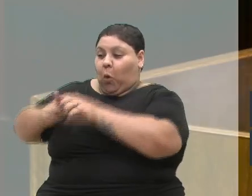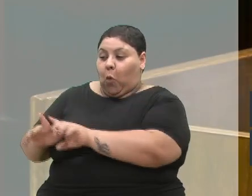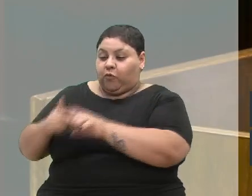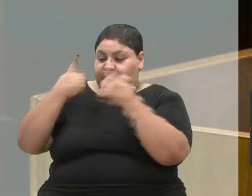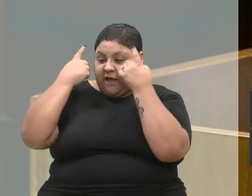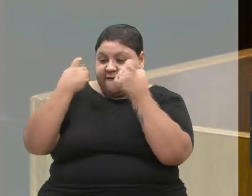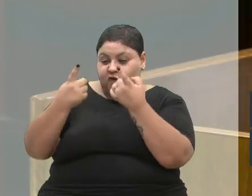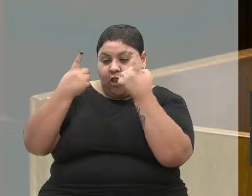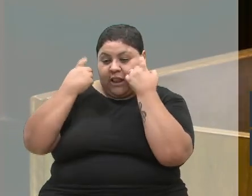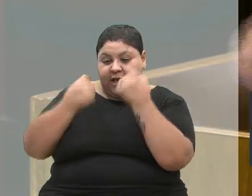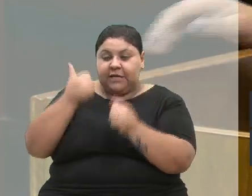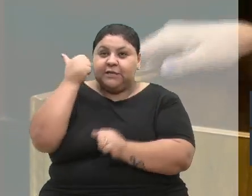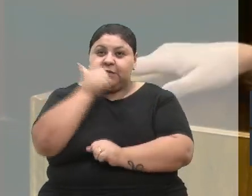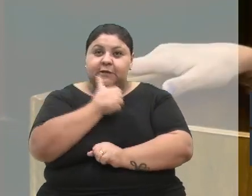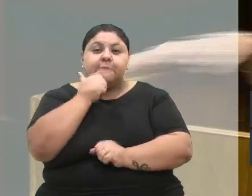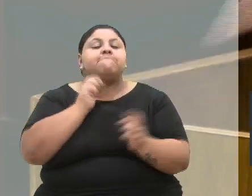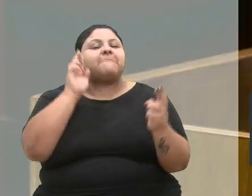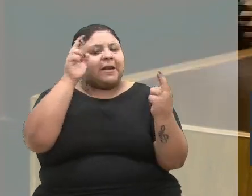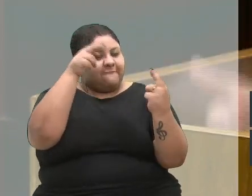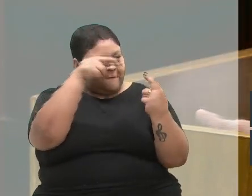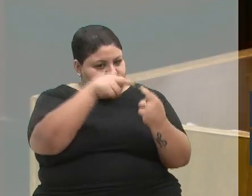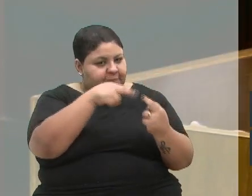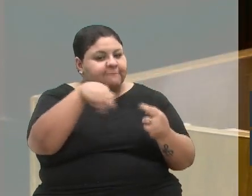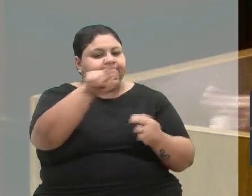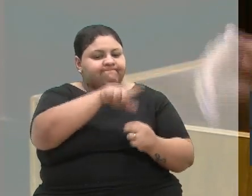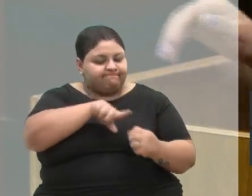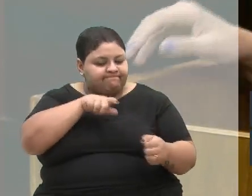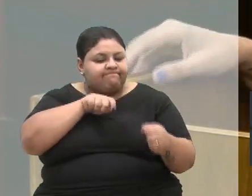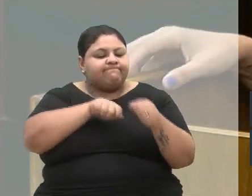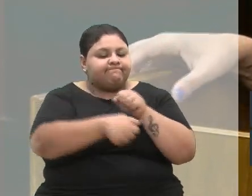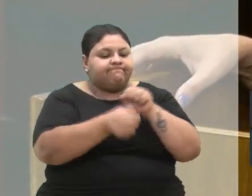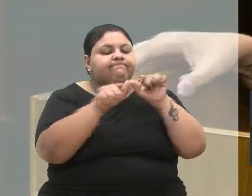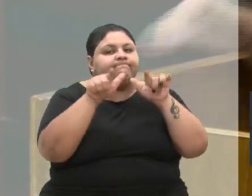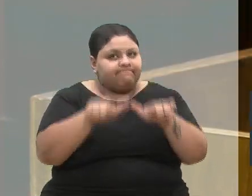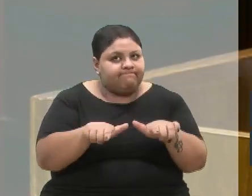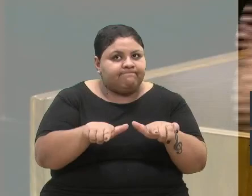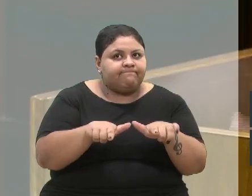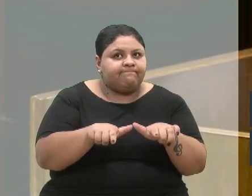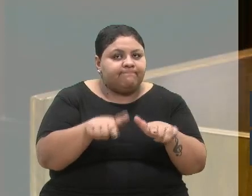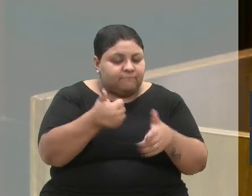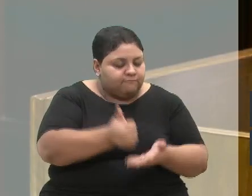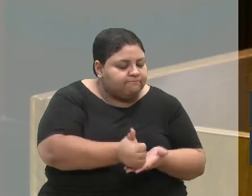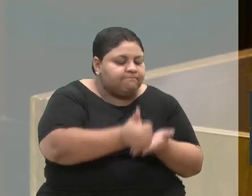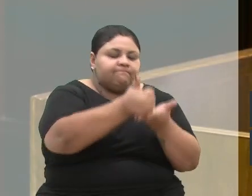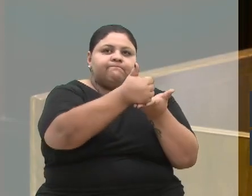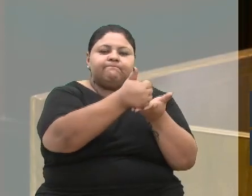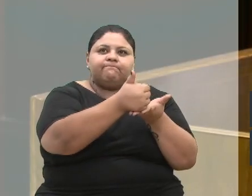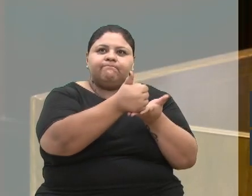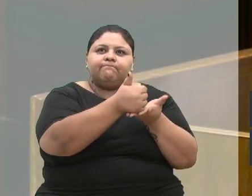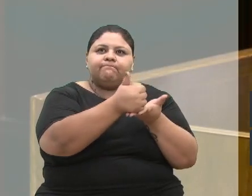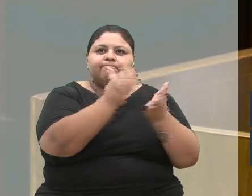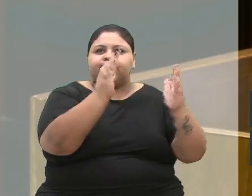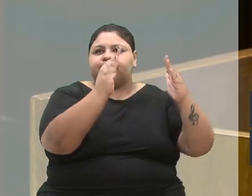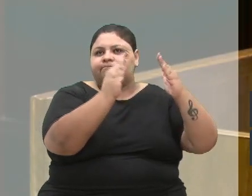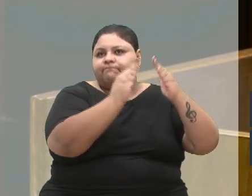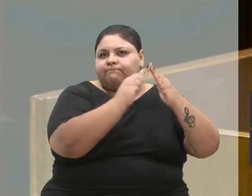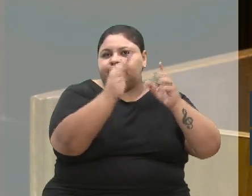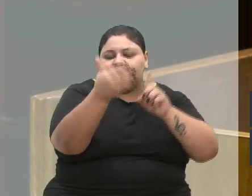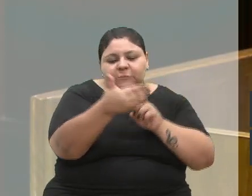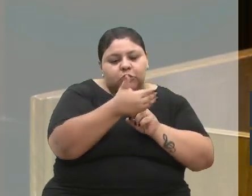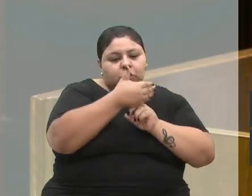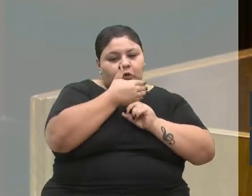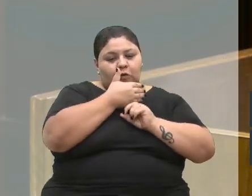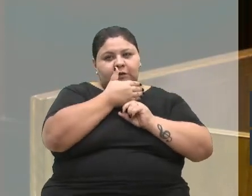extremamente importante, uma referência. Então, a gente tem recurso também nessa área de apoio à casa de acolhimento à